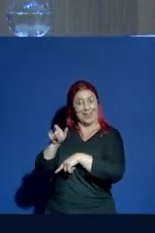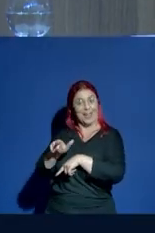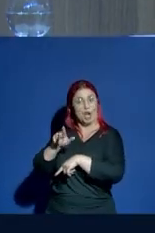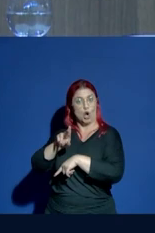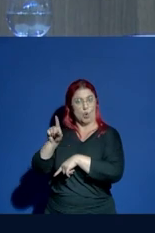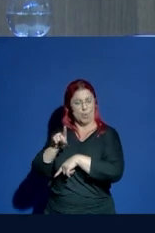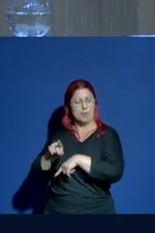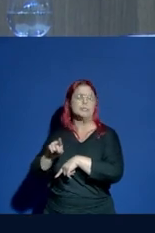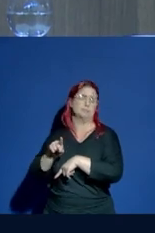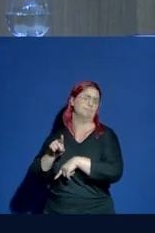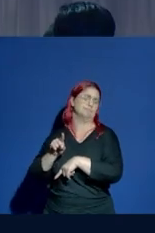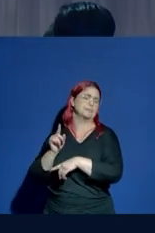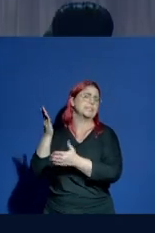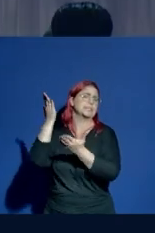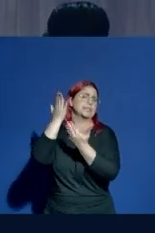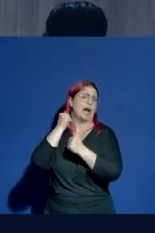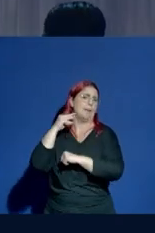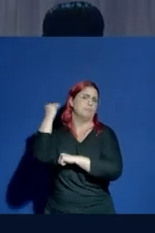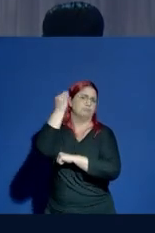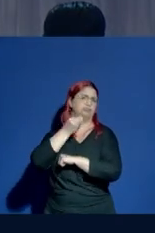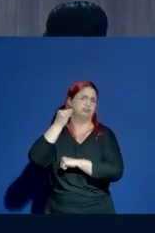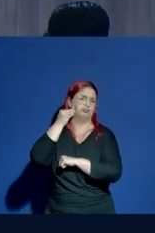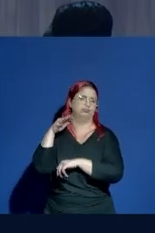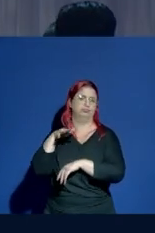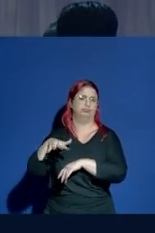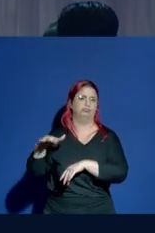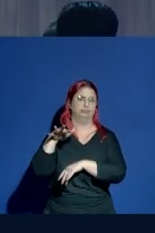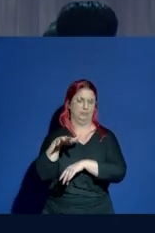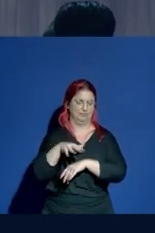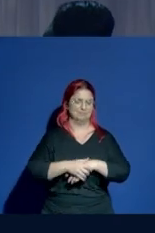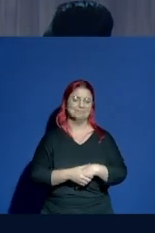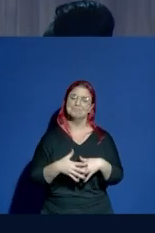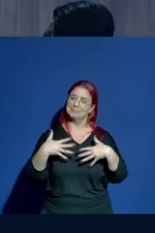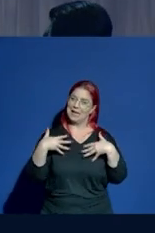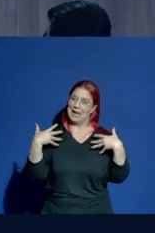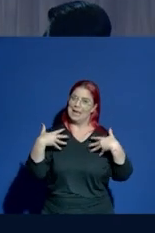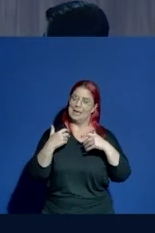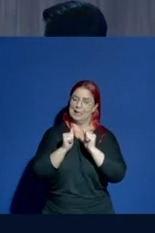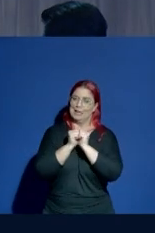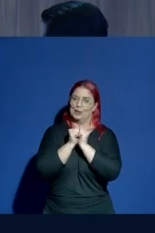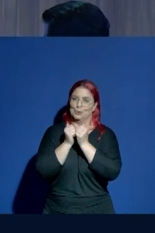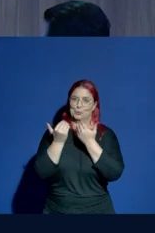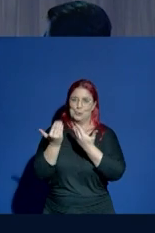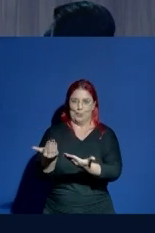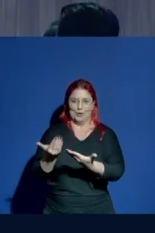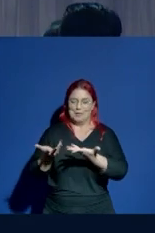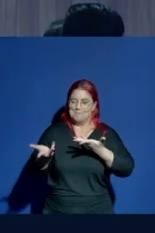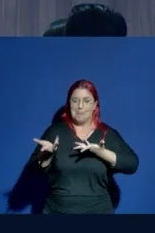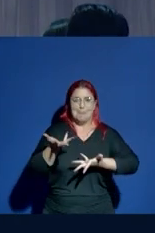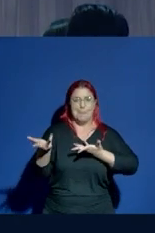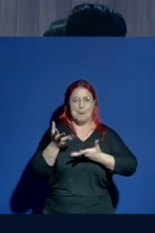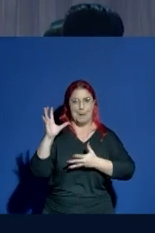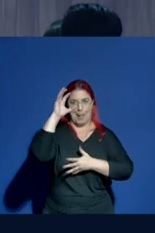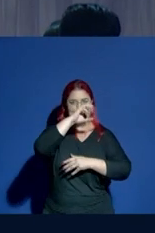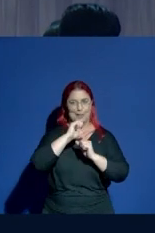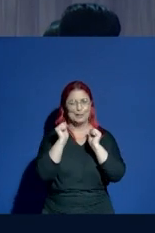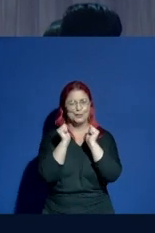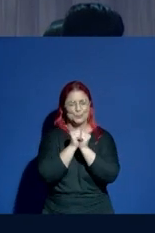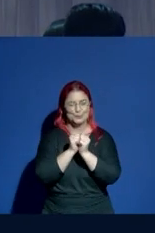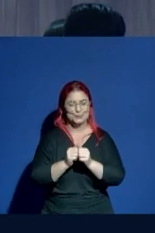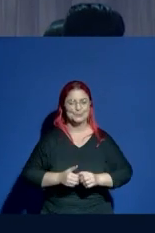conhecedores desse setores do país Então aquela alegria tá com você que é para gente trocar ideia e aprender junto